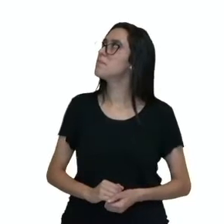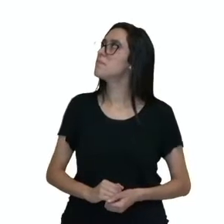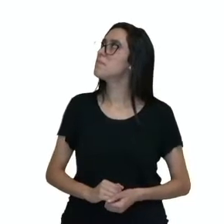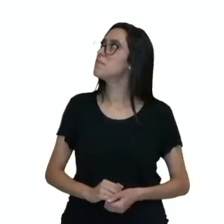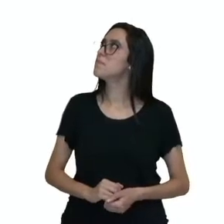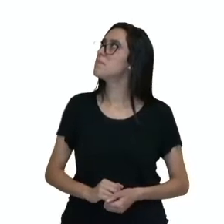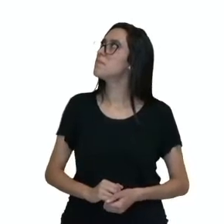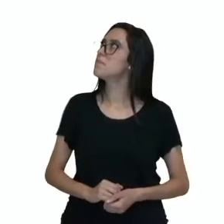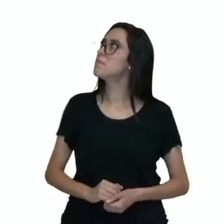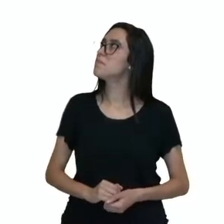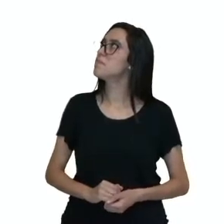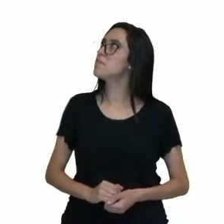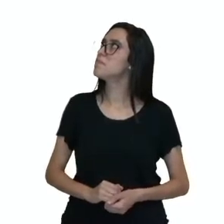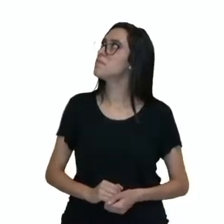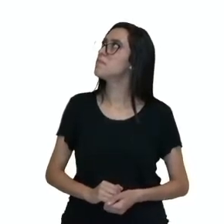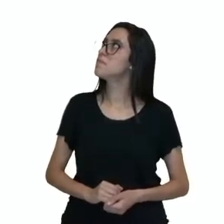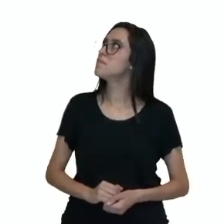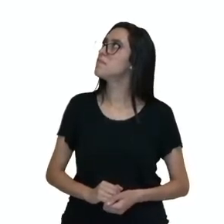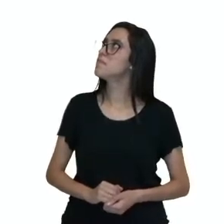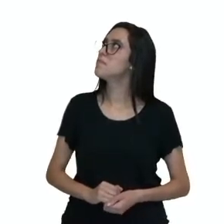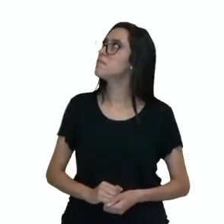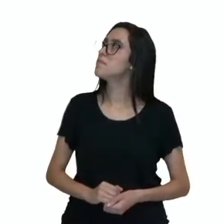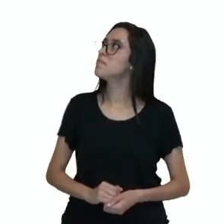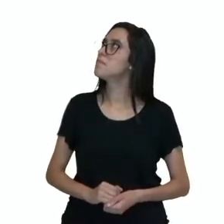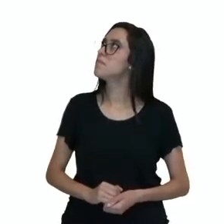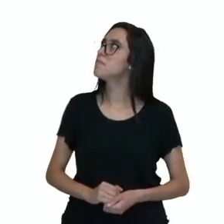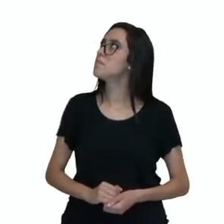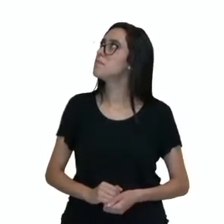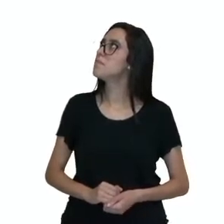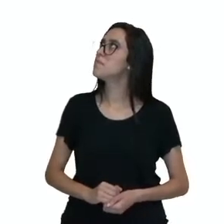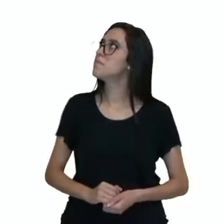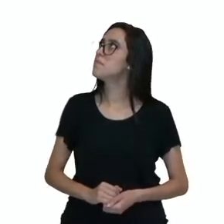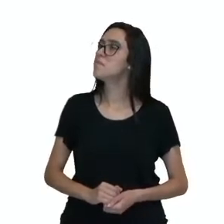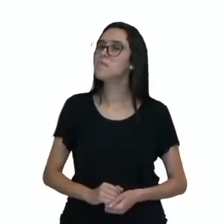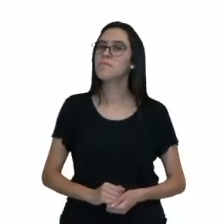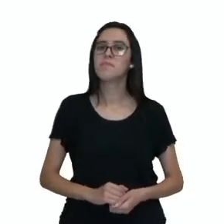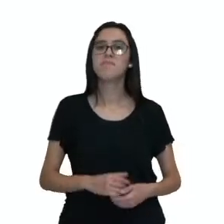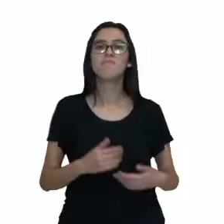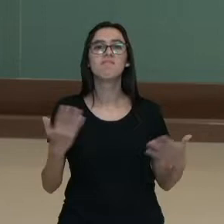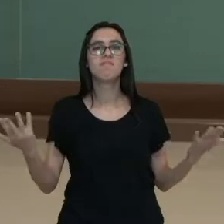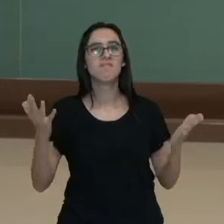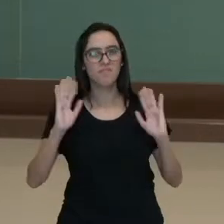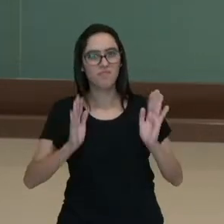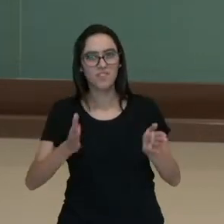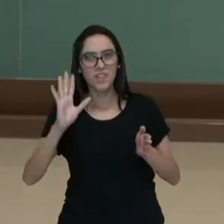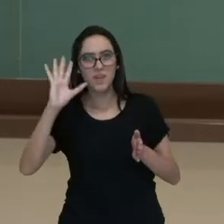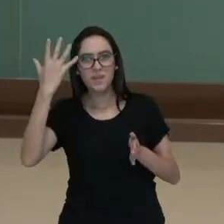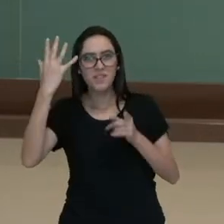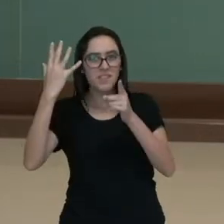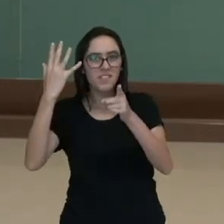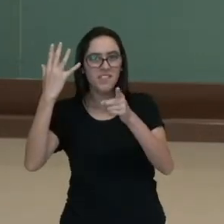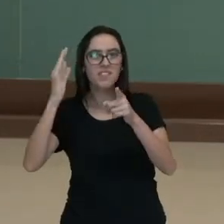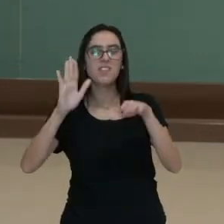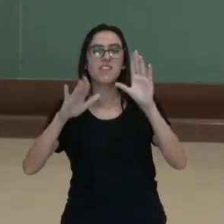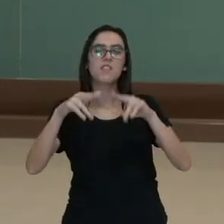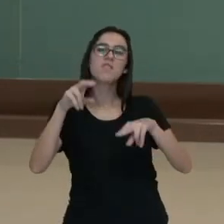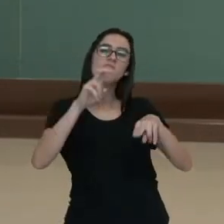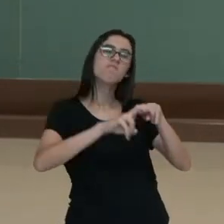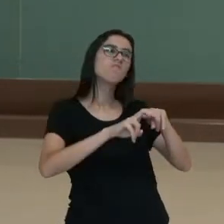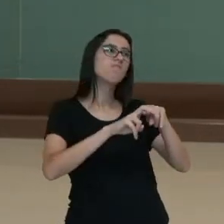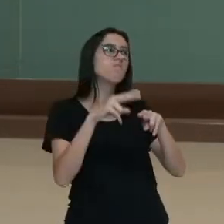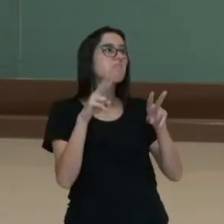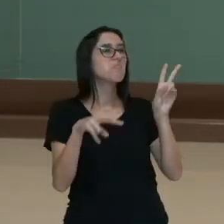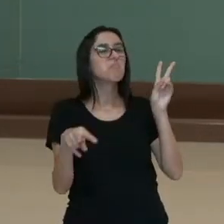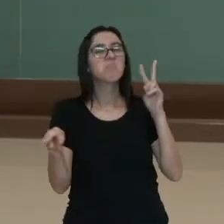Pues aquí estoy esperando algo de la vida. E aí, já aconteceu isso com vocês? Ficaram olhando para o nada,